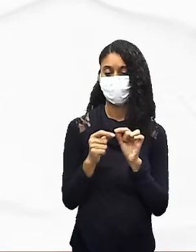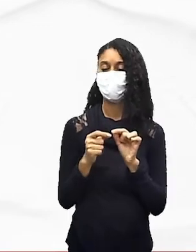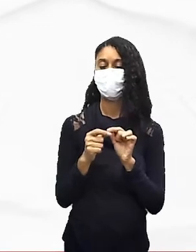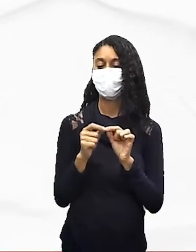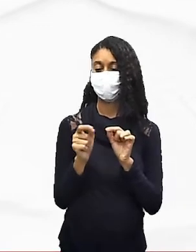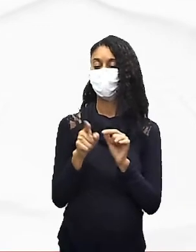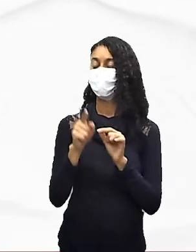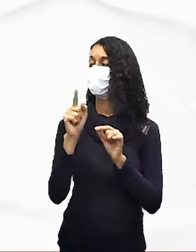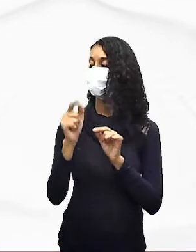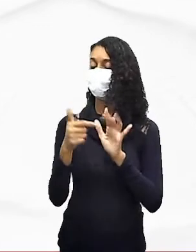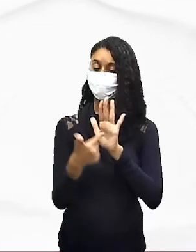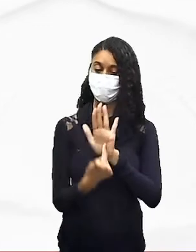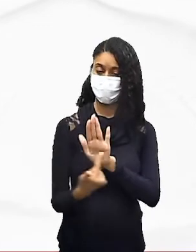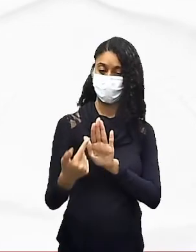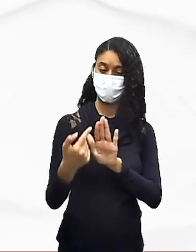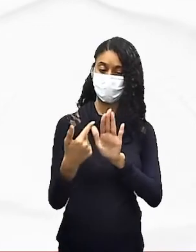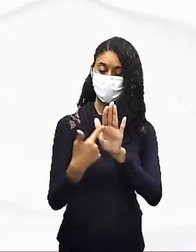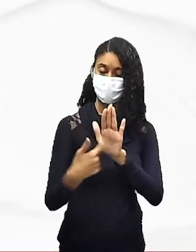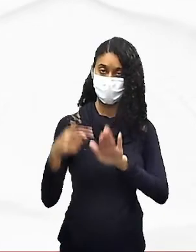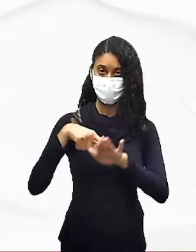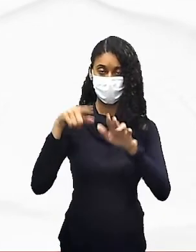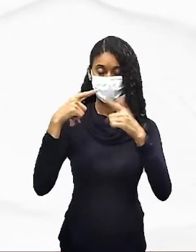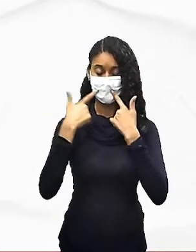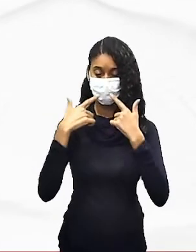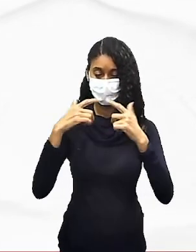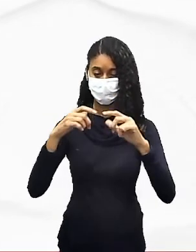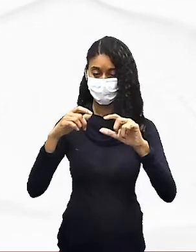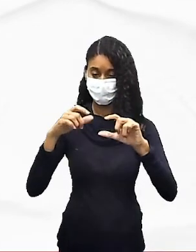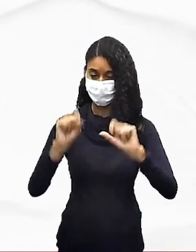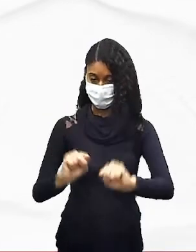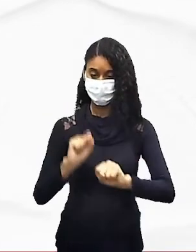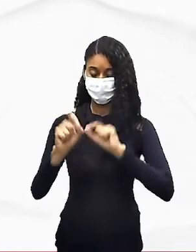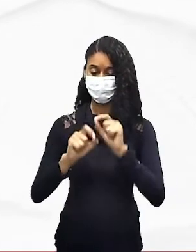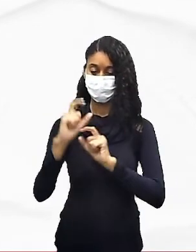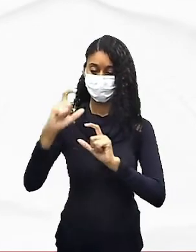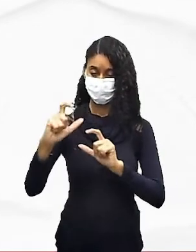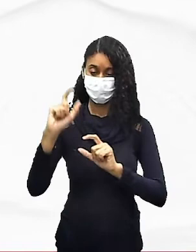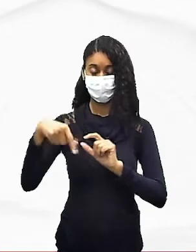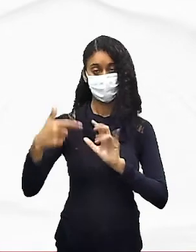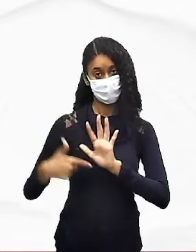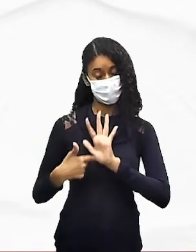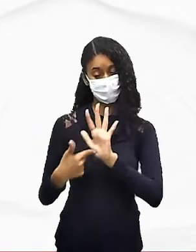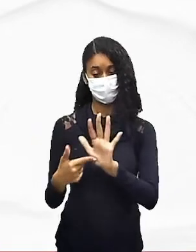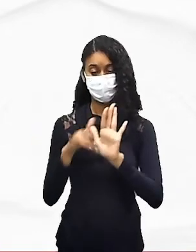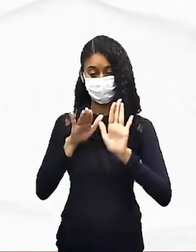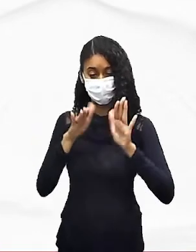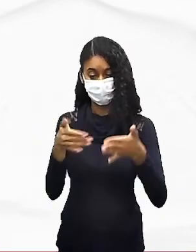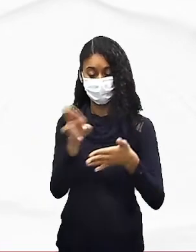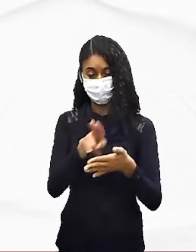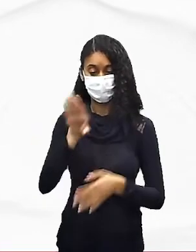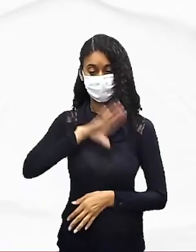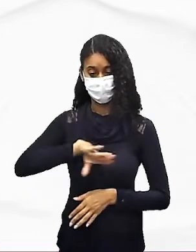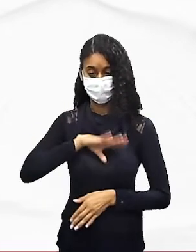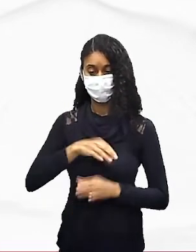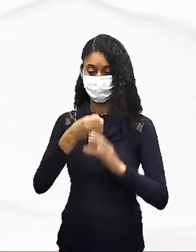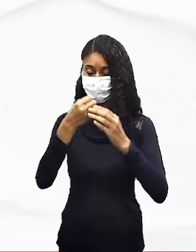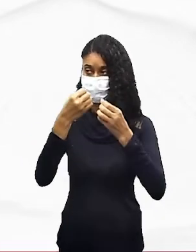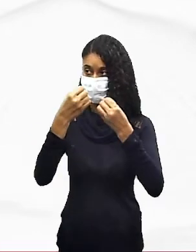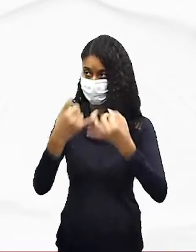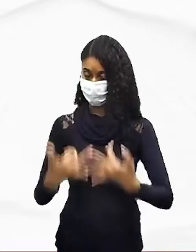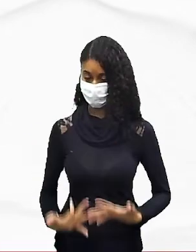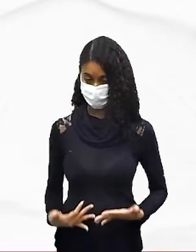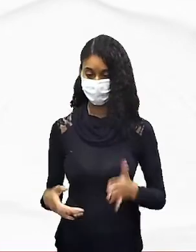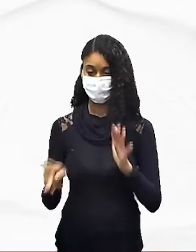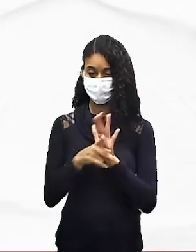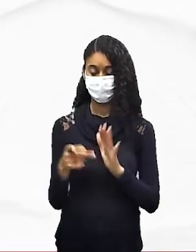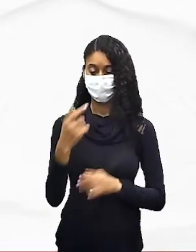metalinguística, pois o trecho tem um propósito essencial de usar a língua portuguesa para explicar a própria